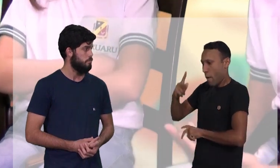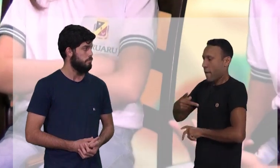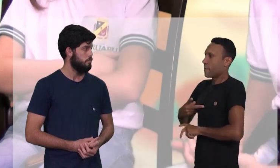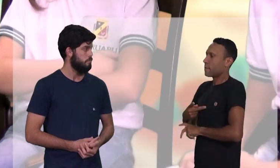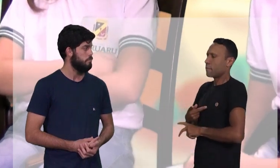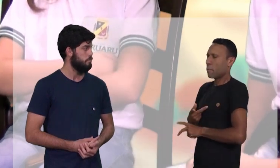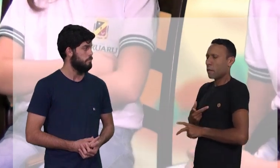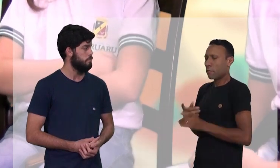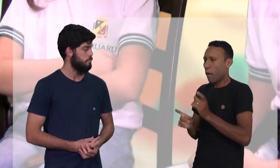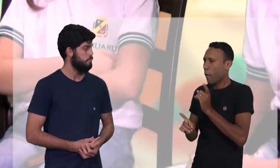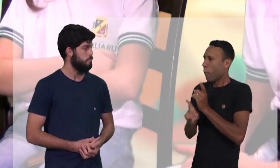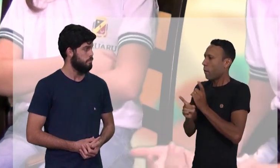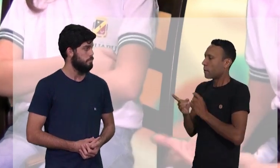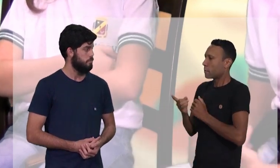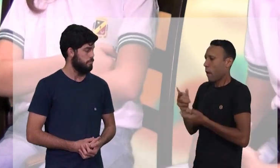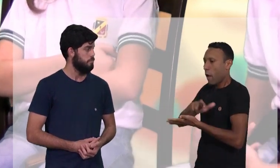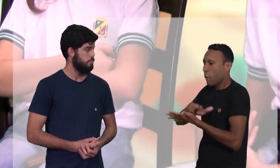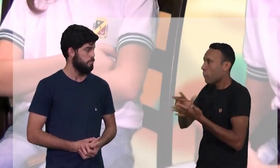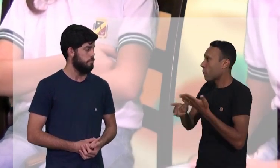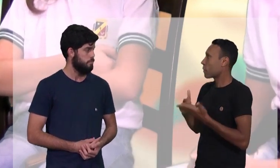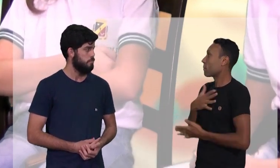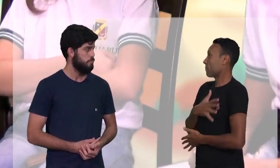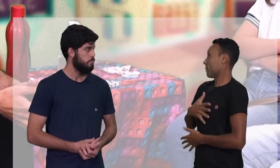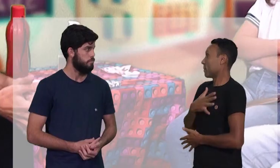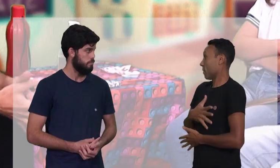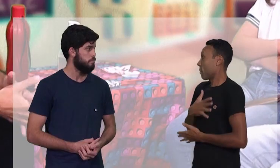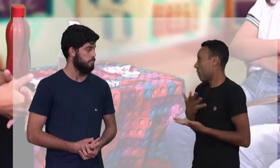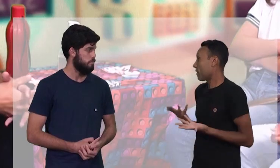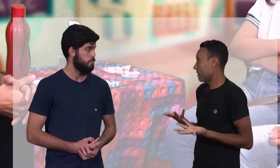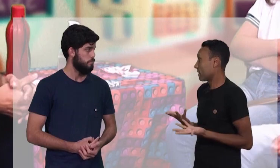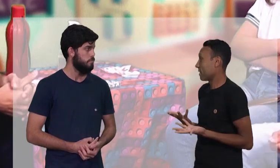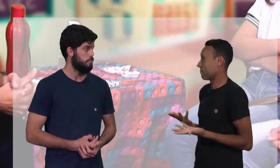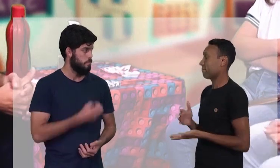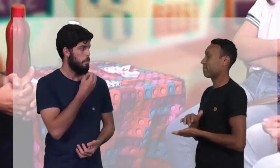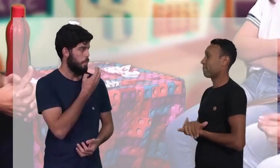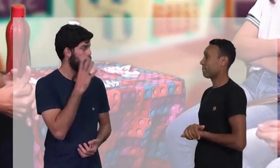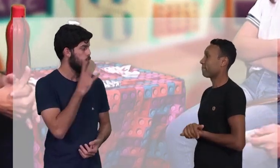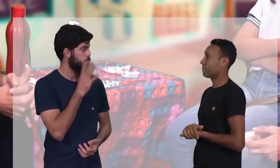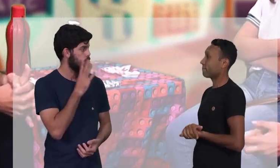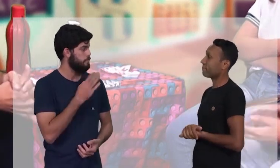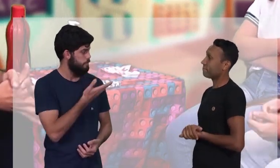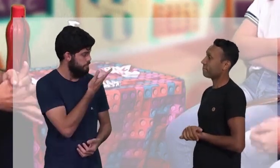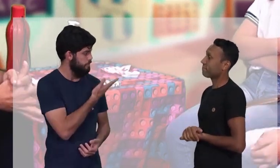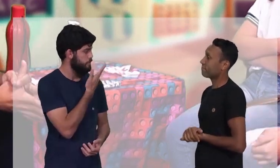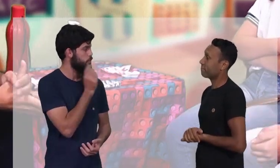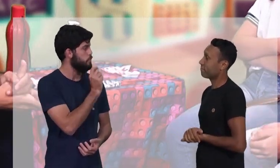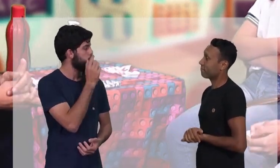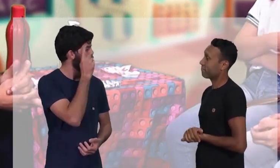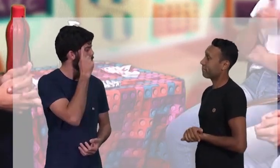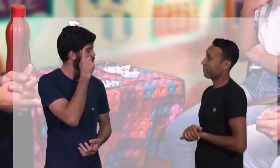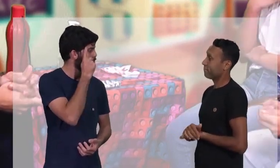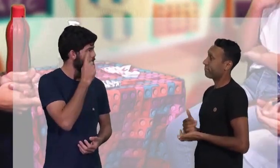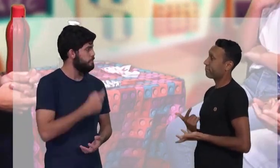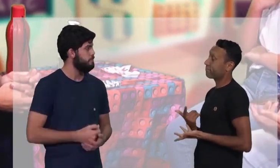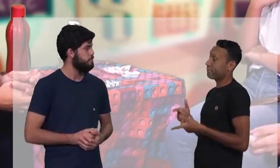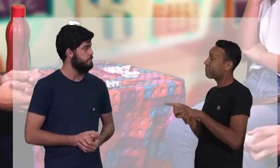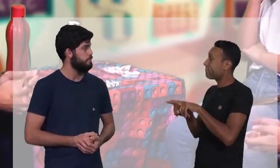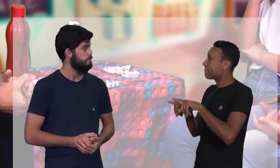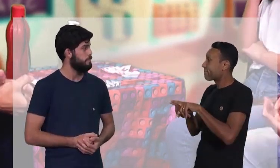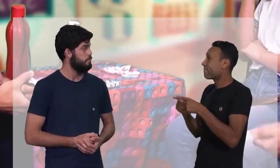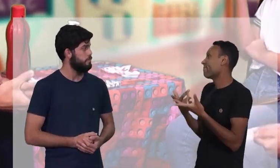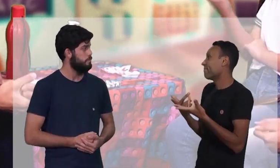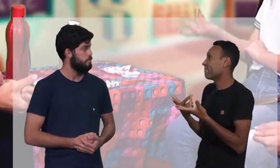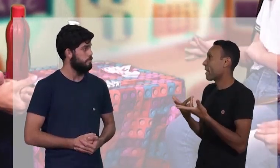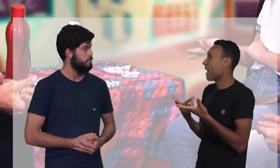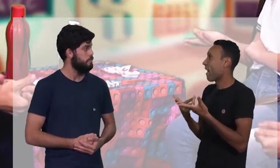você gosta e você nem sabia, sabe? Boa, legal. E você, Ariel, o que você pensa? Bom, eu acho que a escola